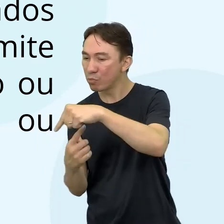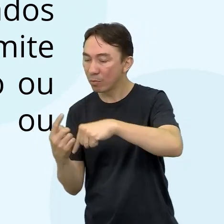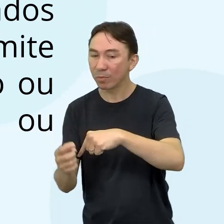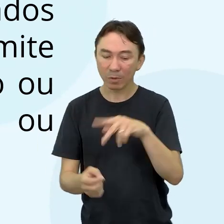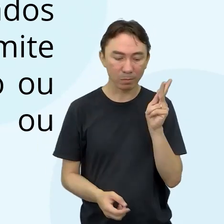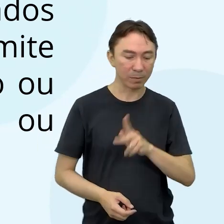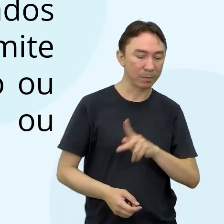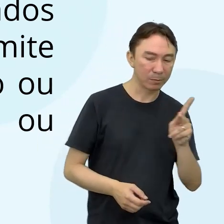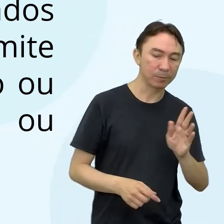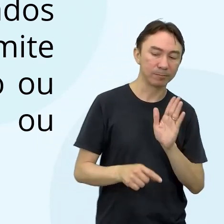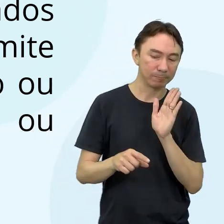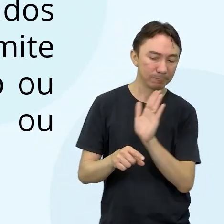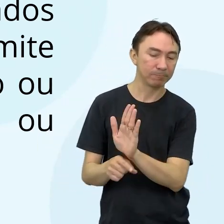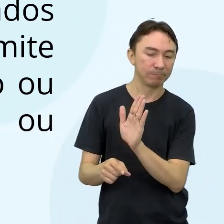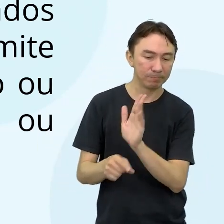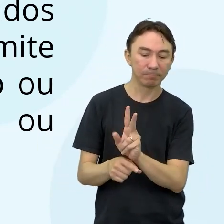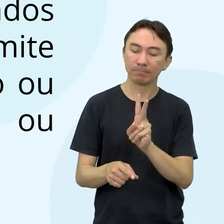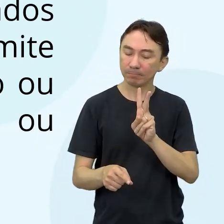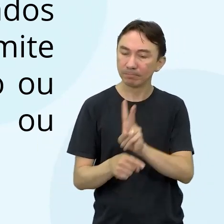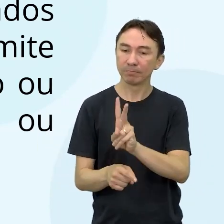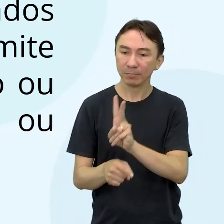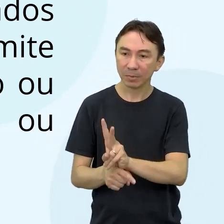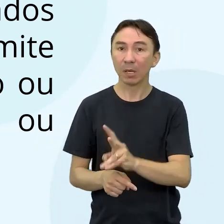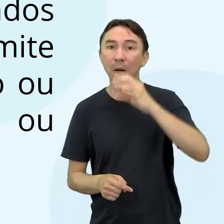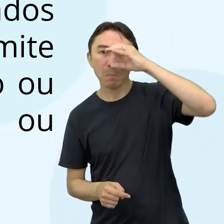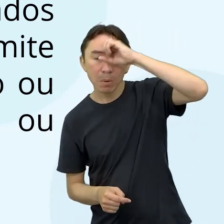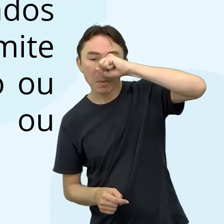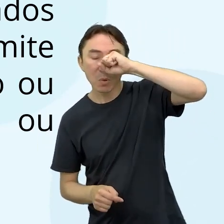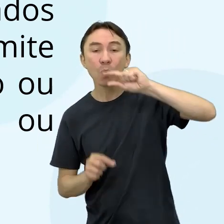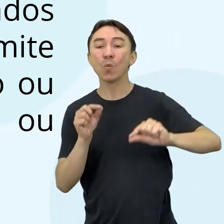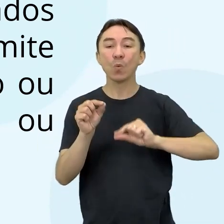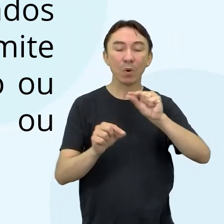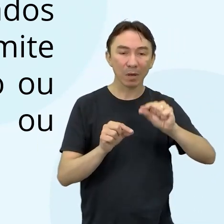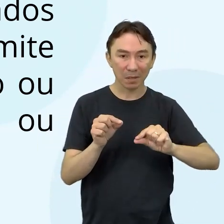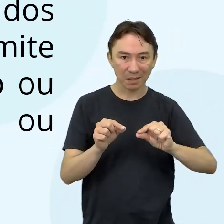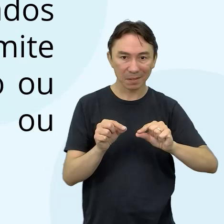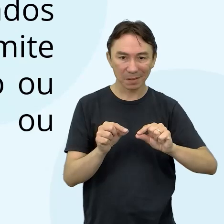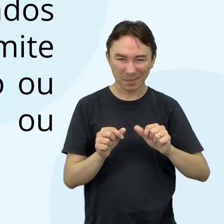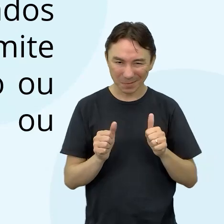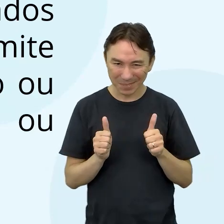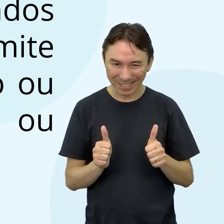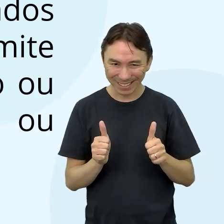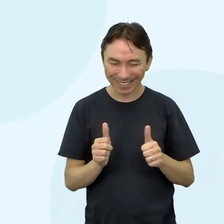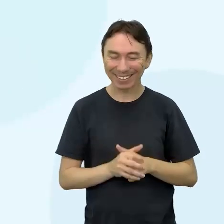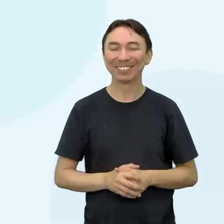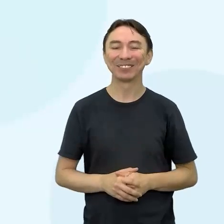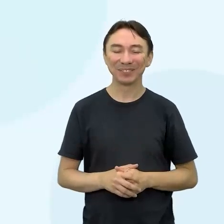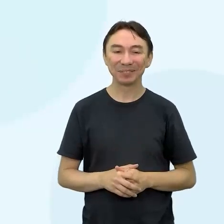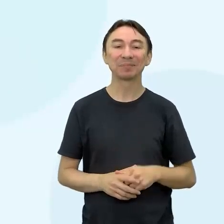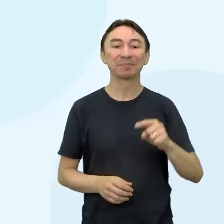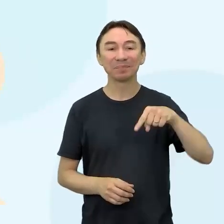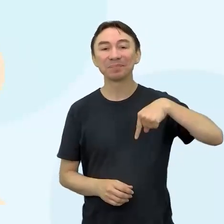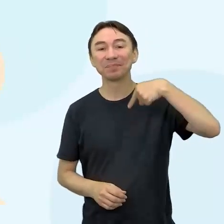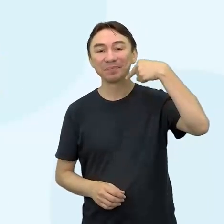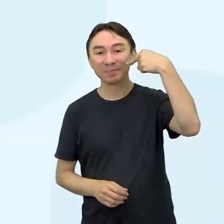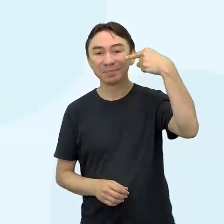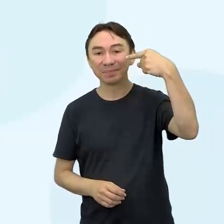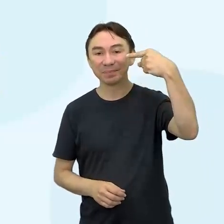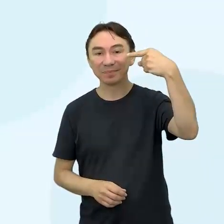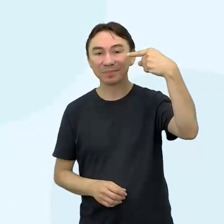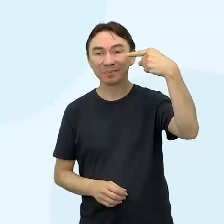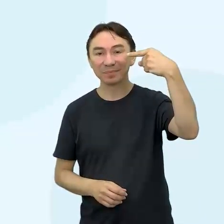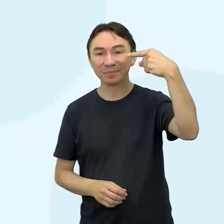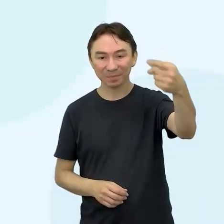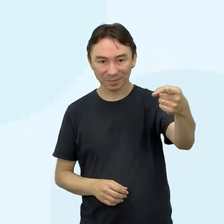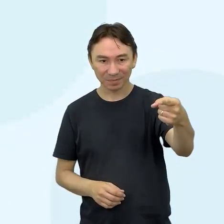foi aprendido, do que foi alcançado nesse momento. Tudo bem? Então, no próximo slide, eu gostaria de colocar